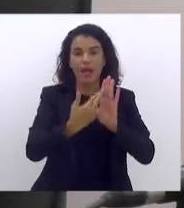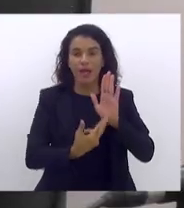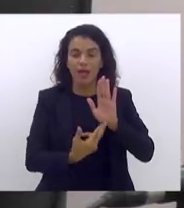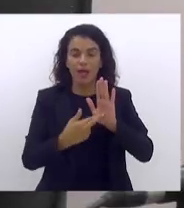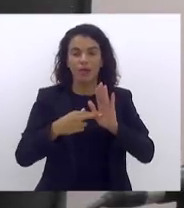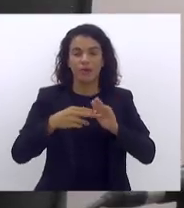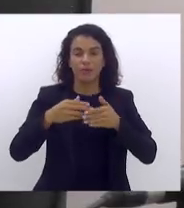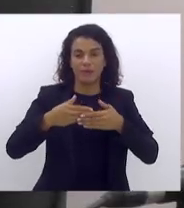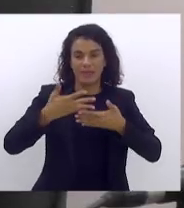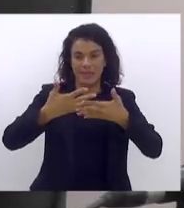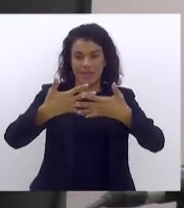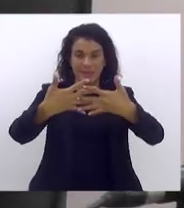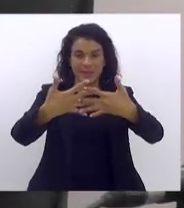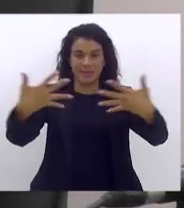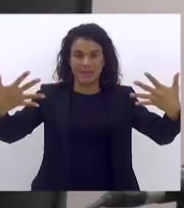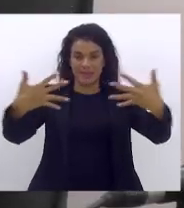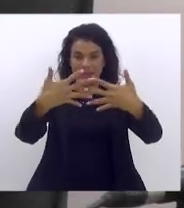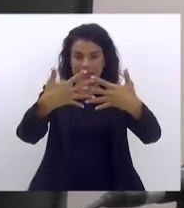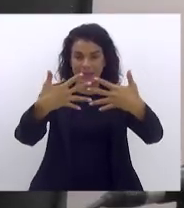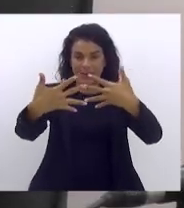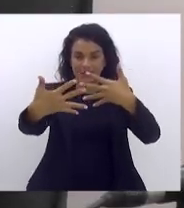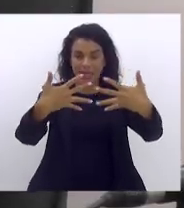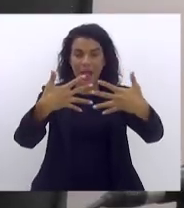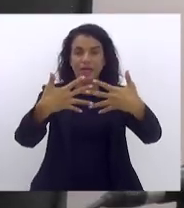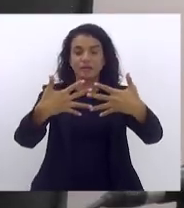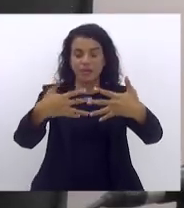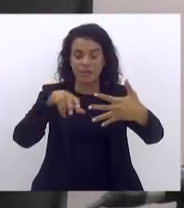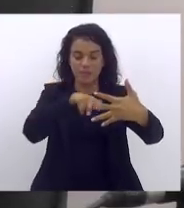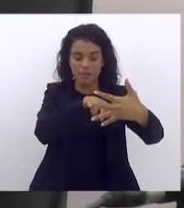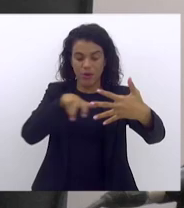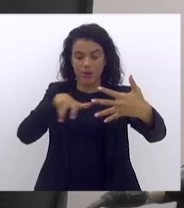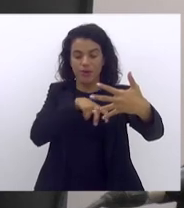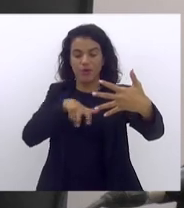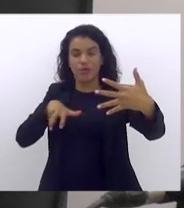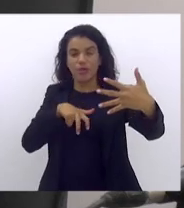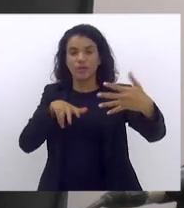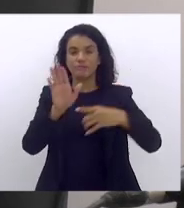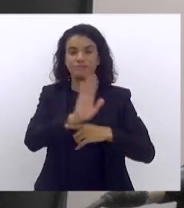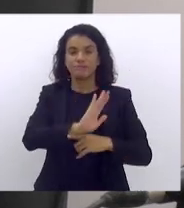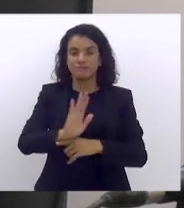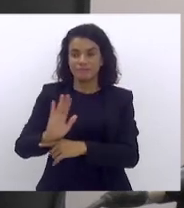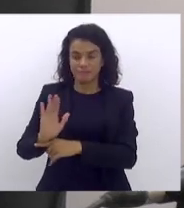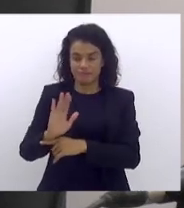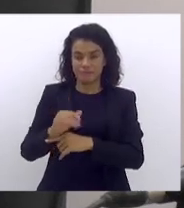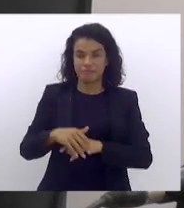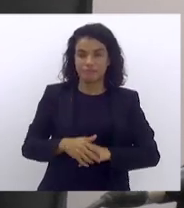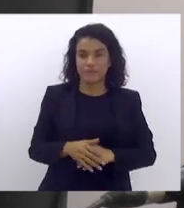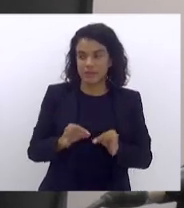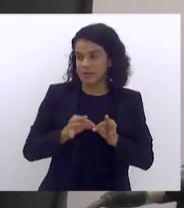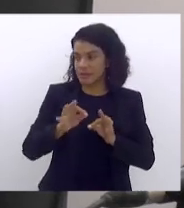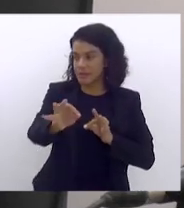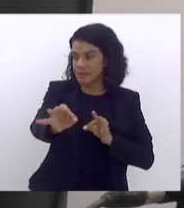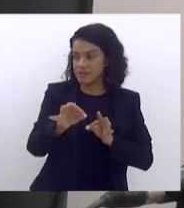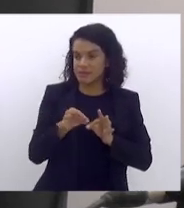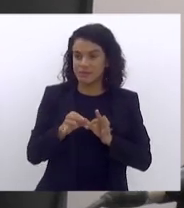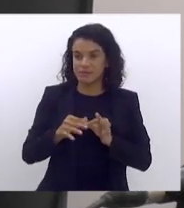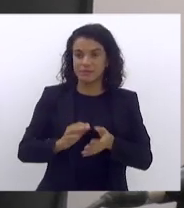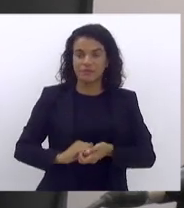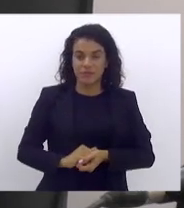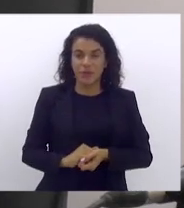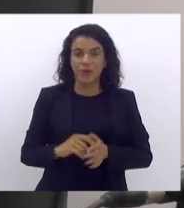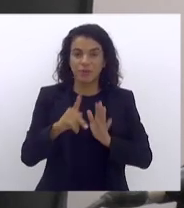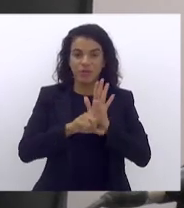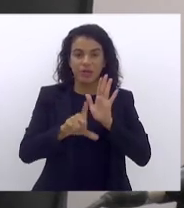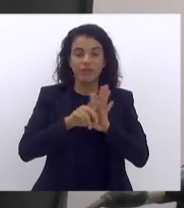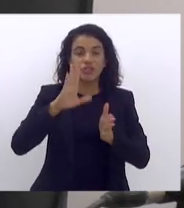de projeção e a primeira e últimas fileiras de poltronas nos cinemas e dá outras providências. O projeto